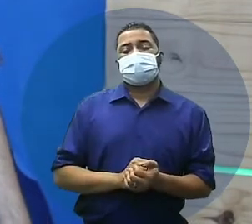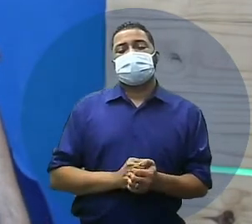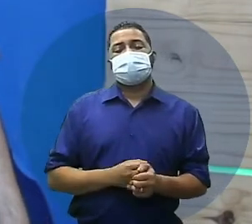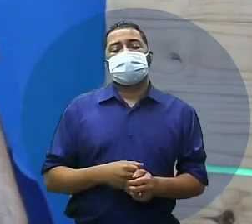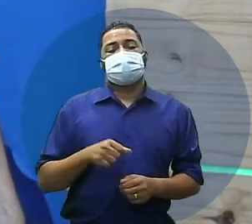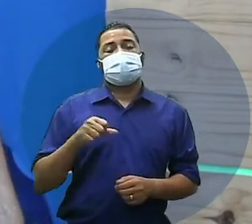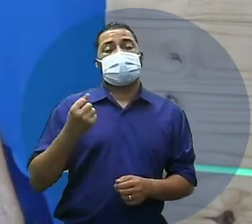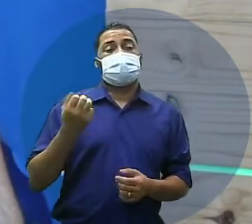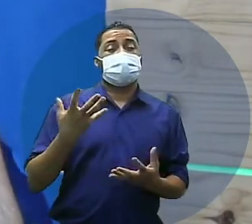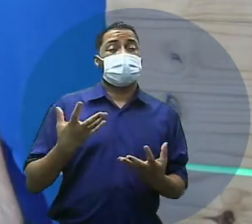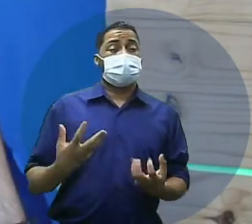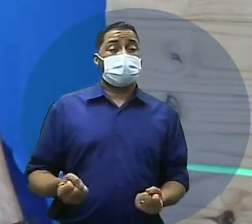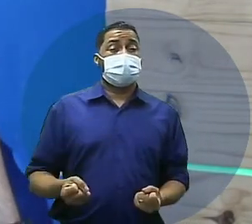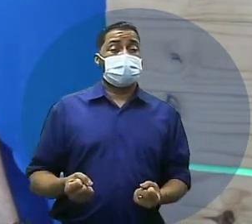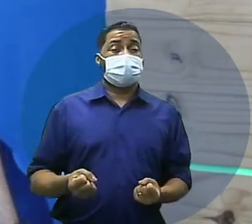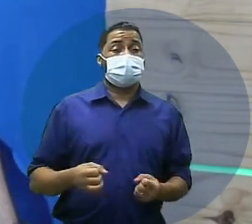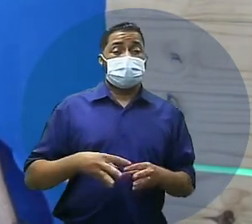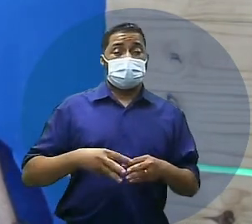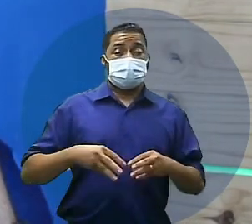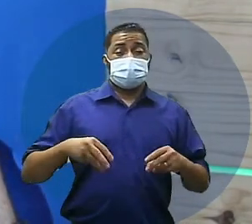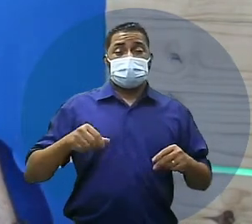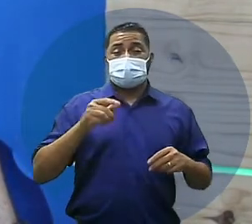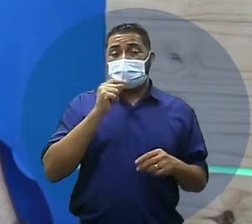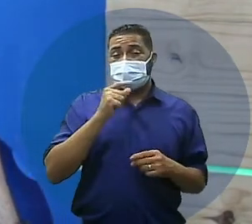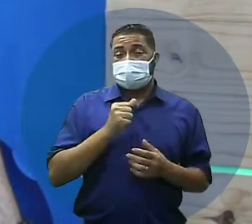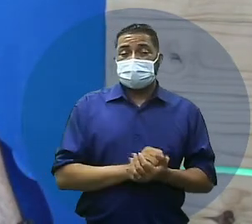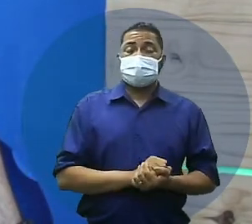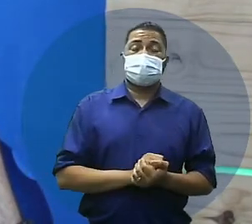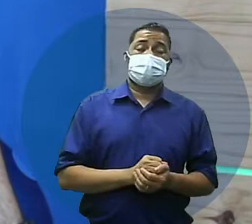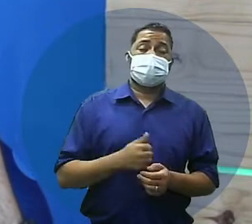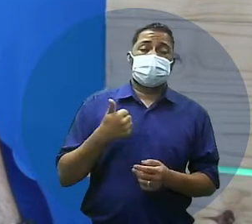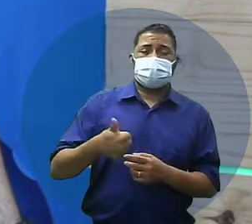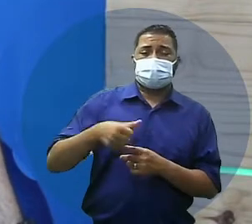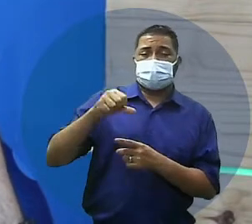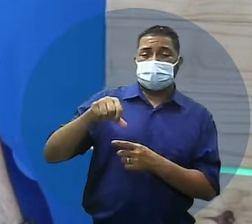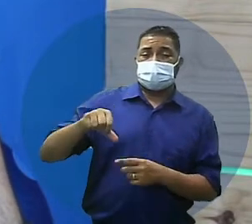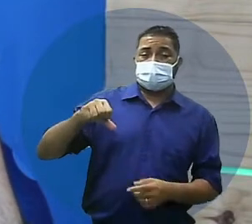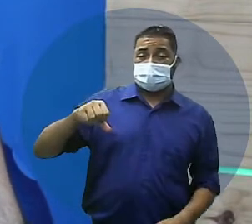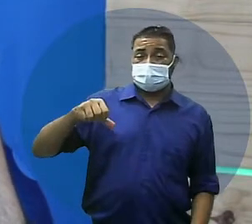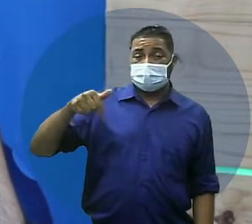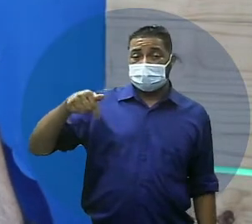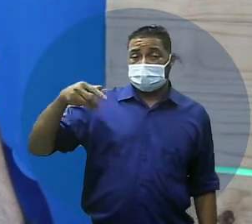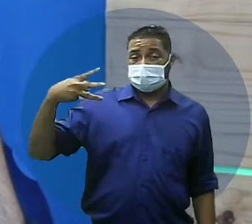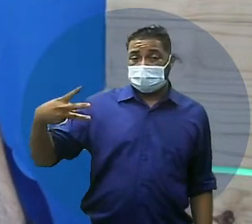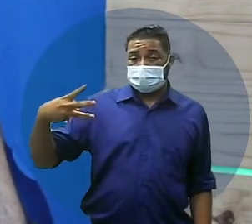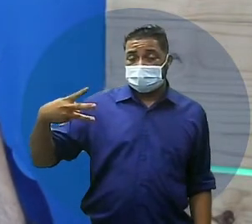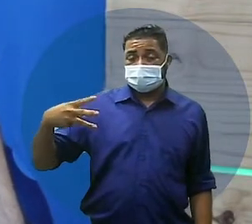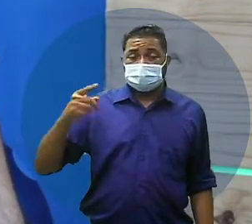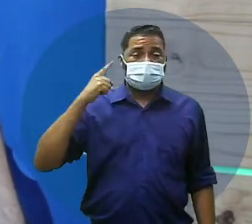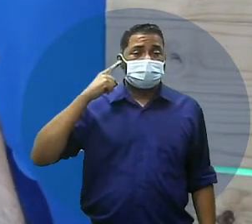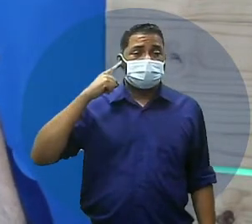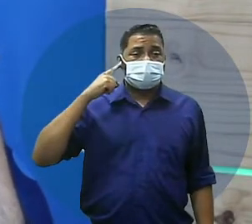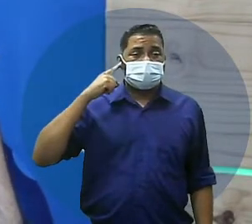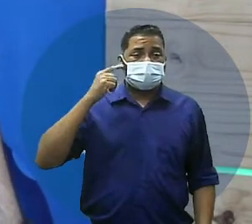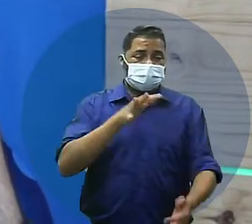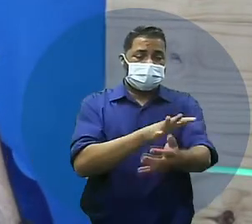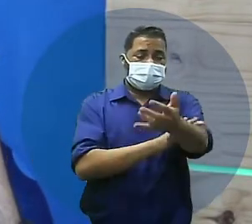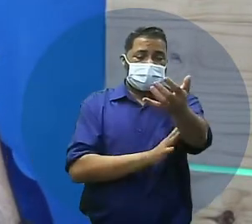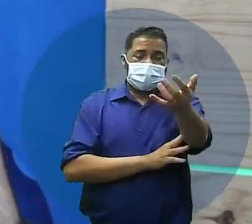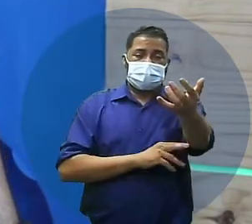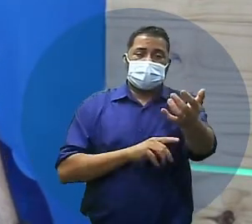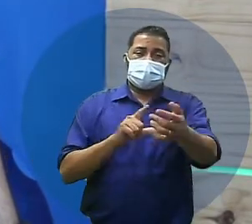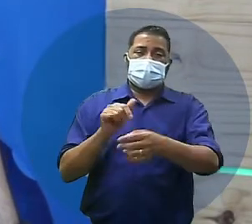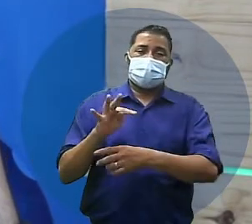Secos e Molhados, 1973. Escute Sangue Latino, Rosa